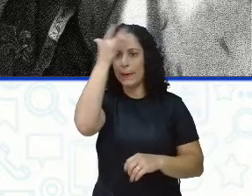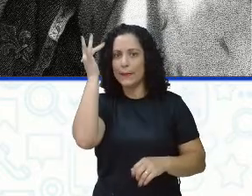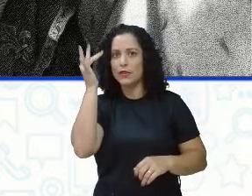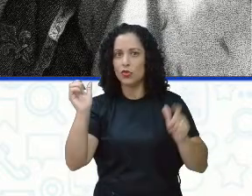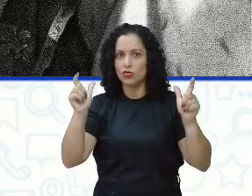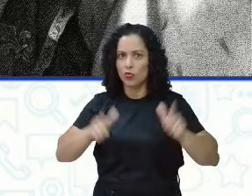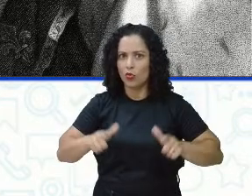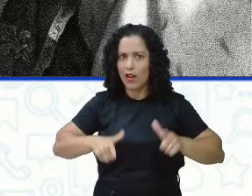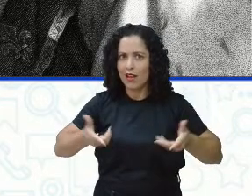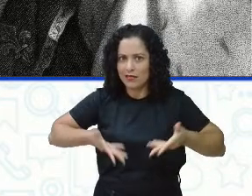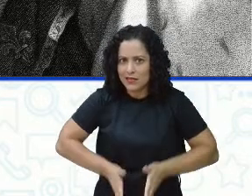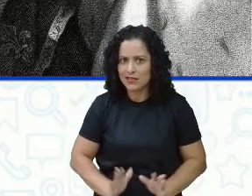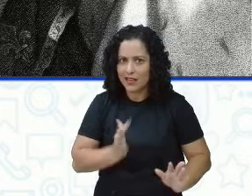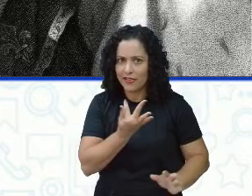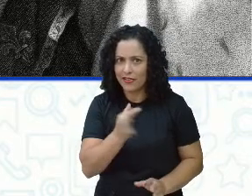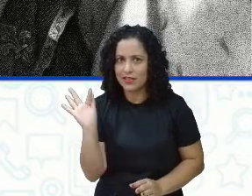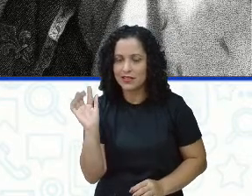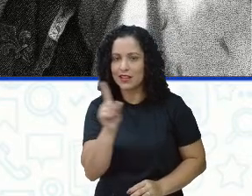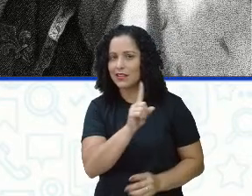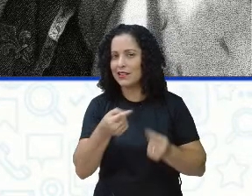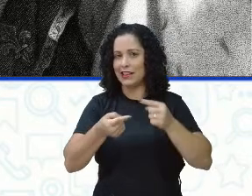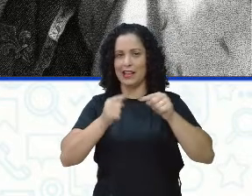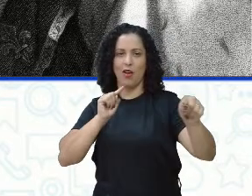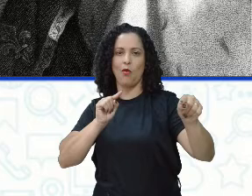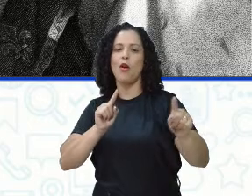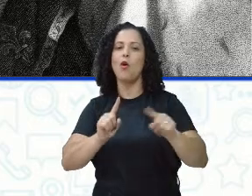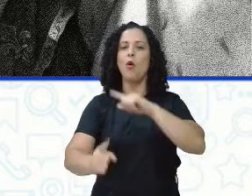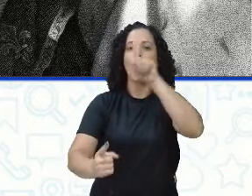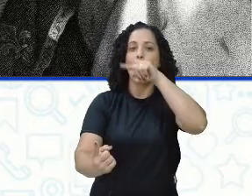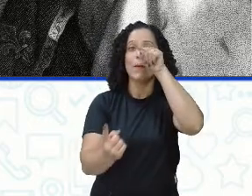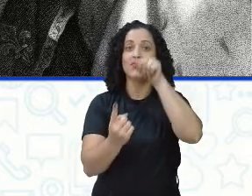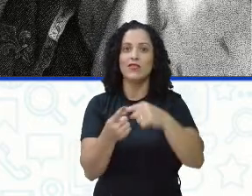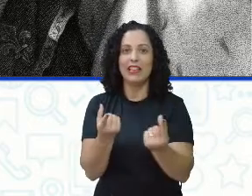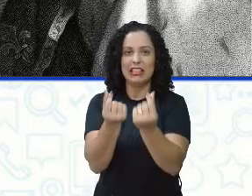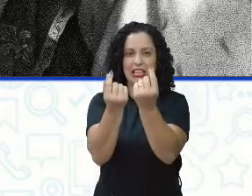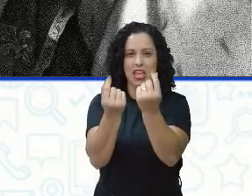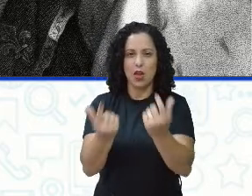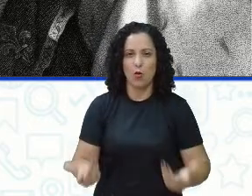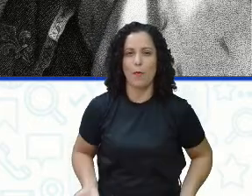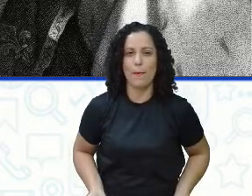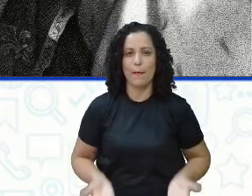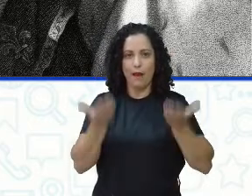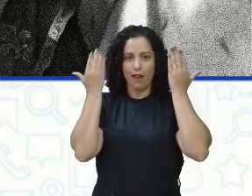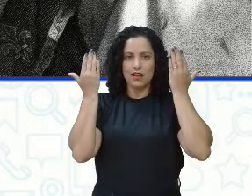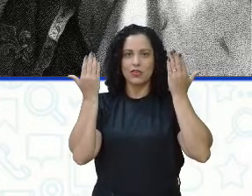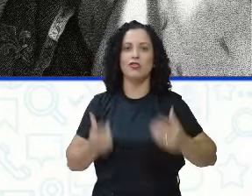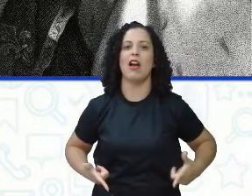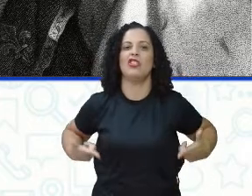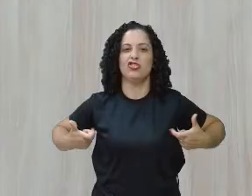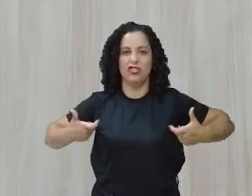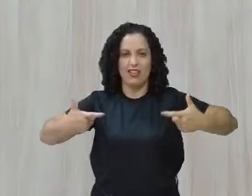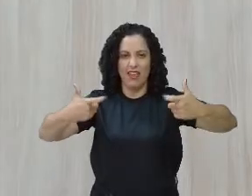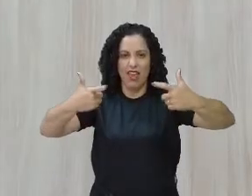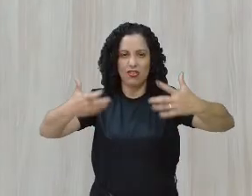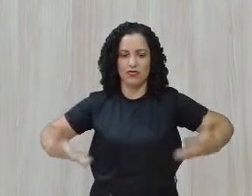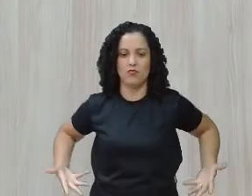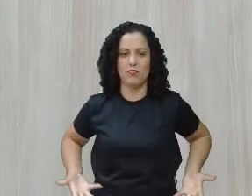mas para levantar dinheiro e assim conseguir financiar as guerras. Então a gente percebe que o